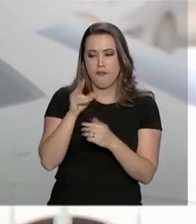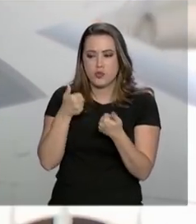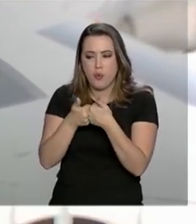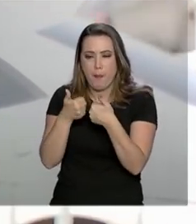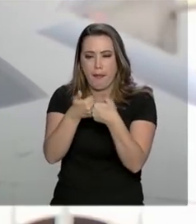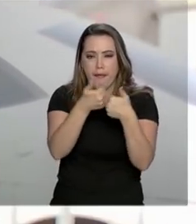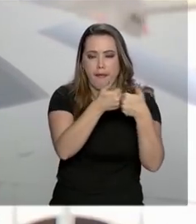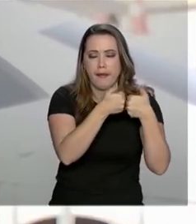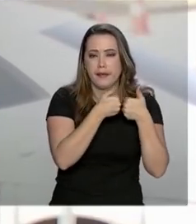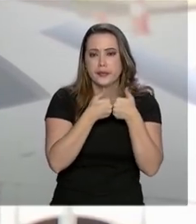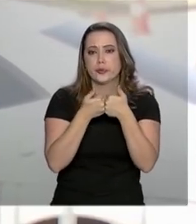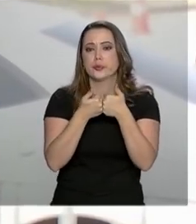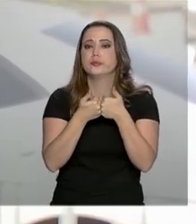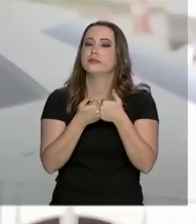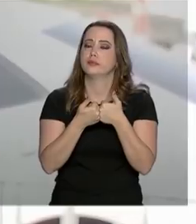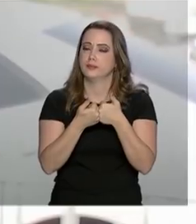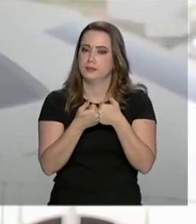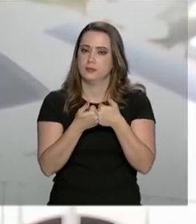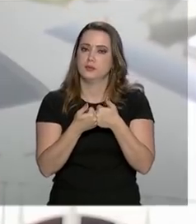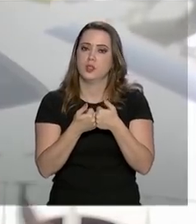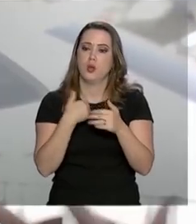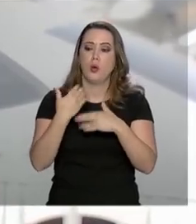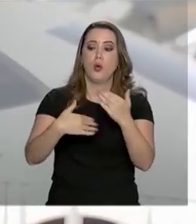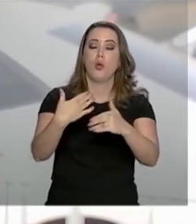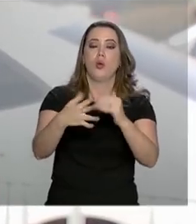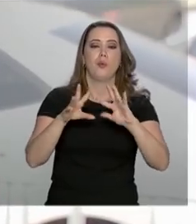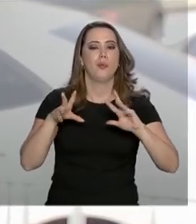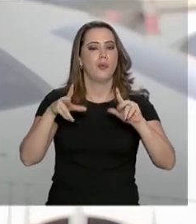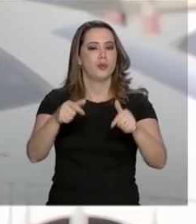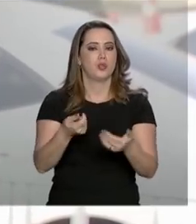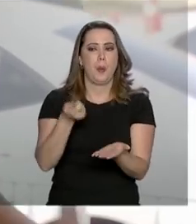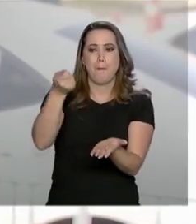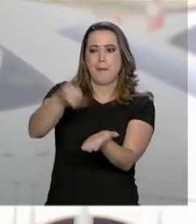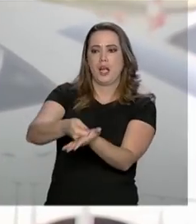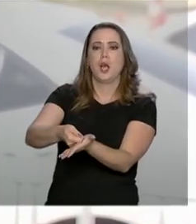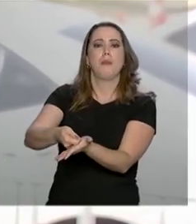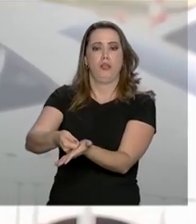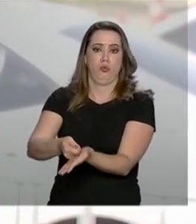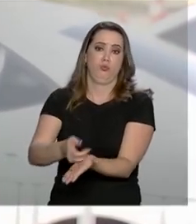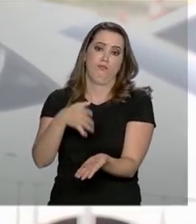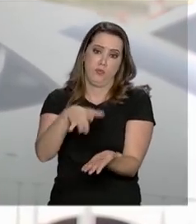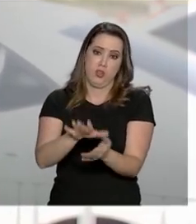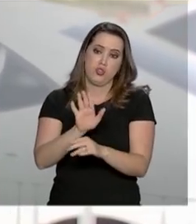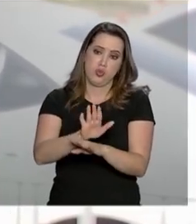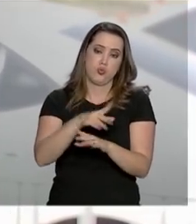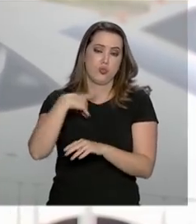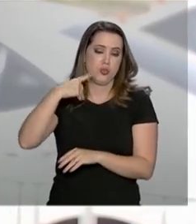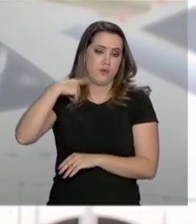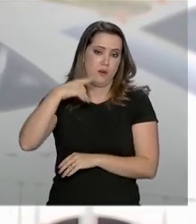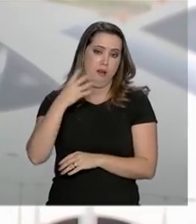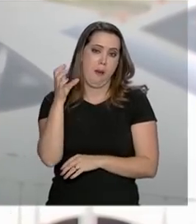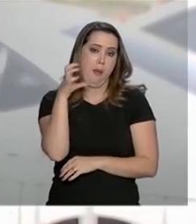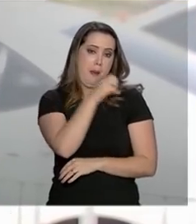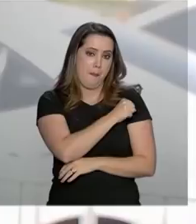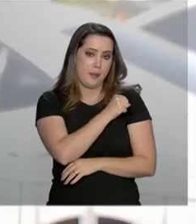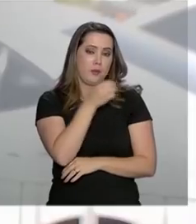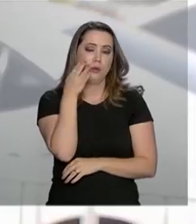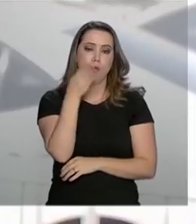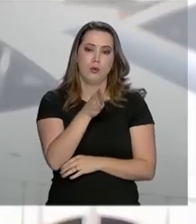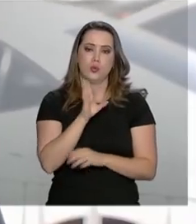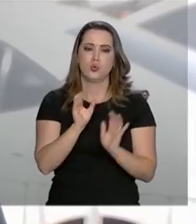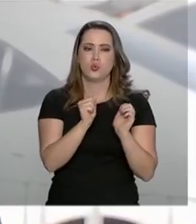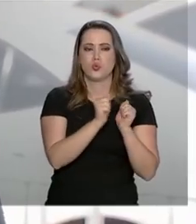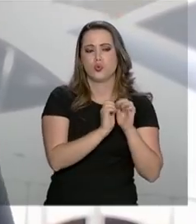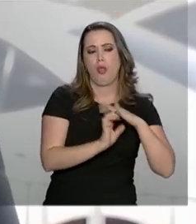acompanhar o processo, enfim, de indenização e de assistência jurídica para assistência emergencial junto